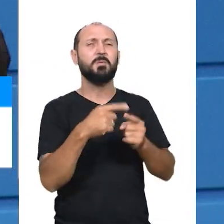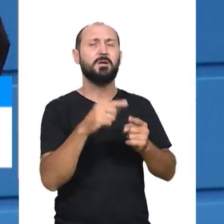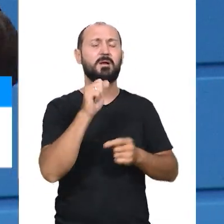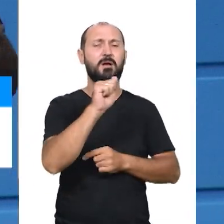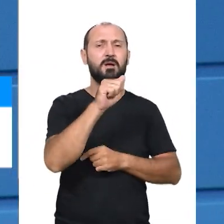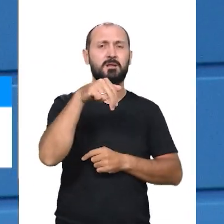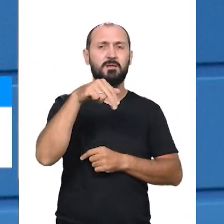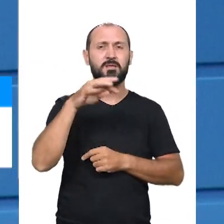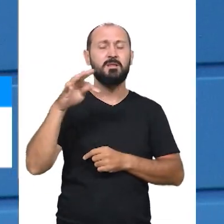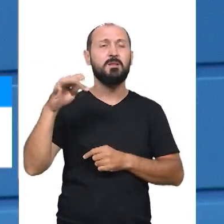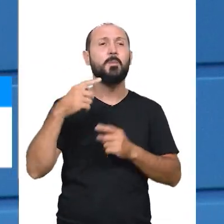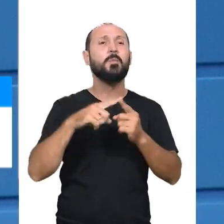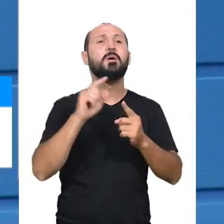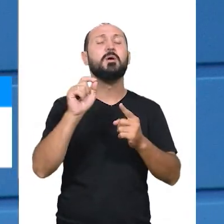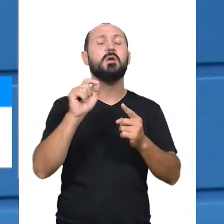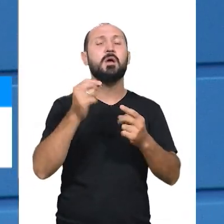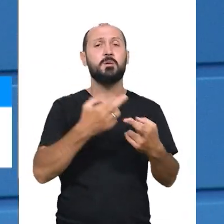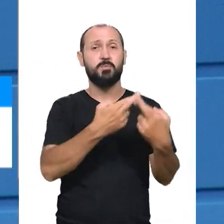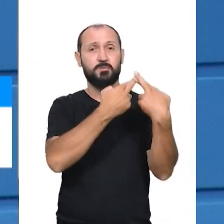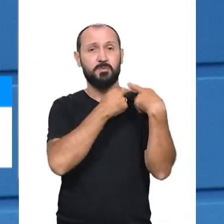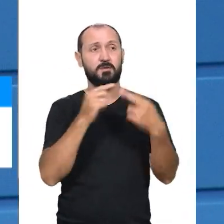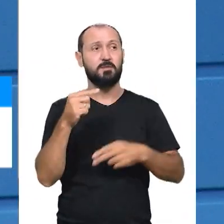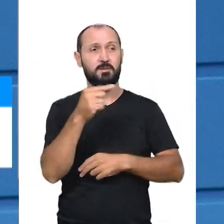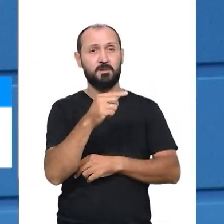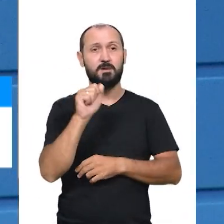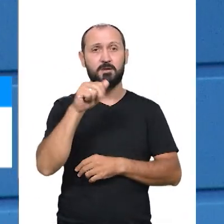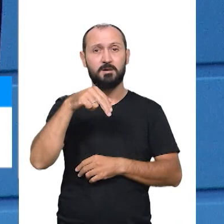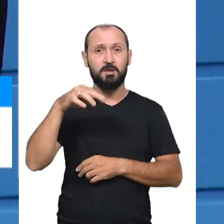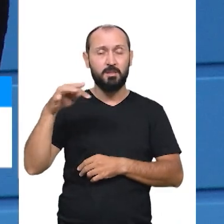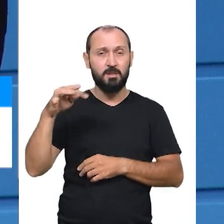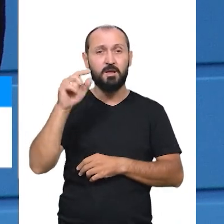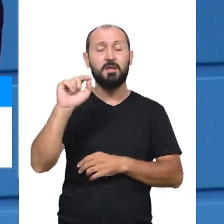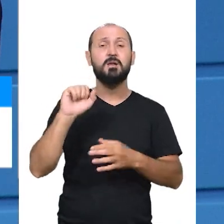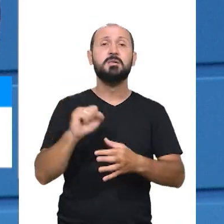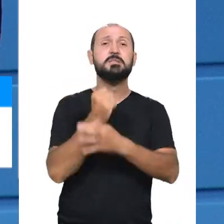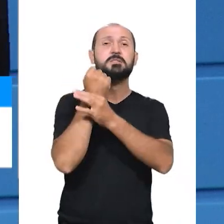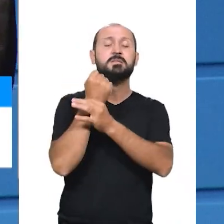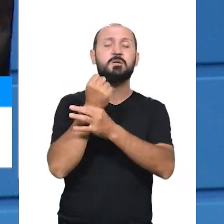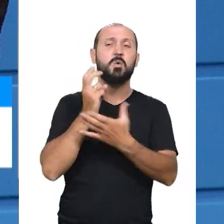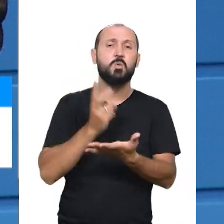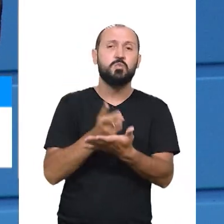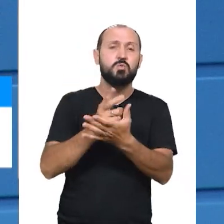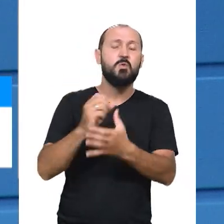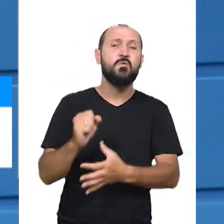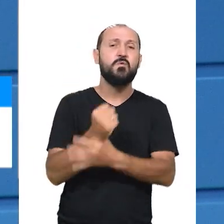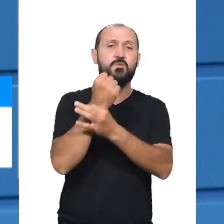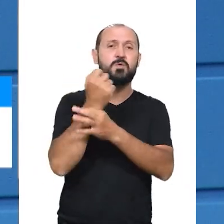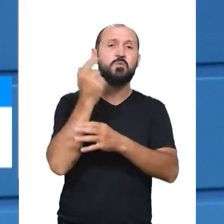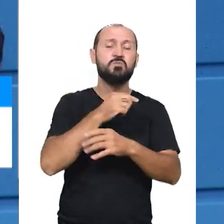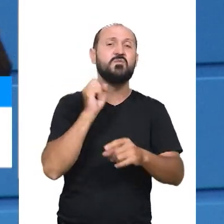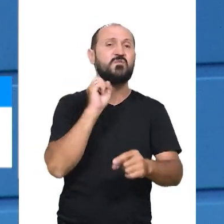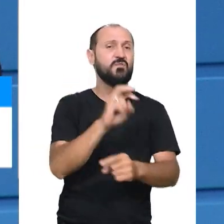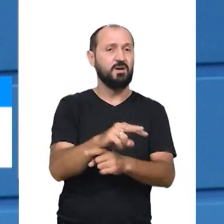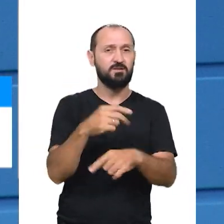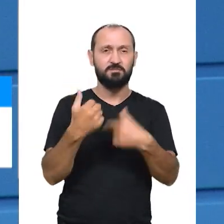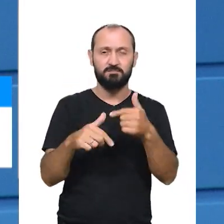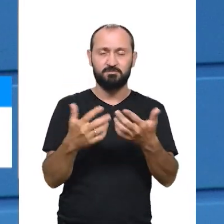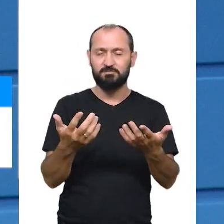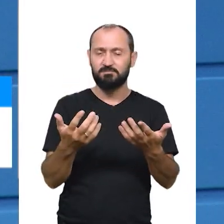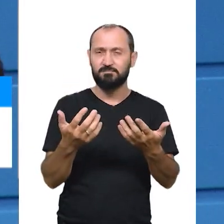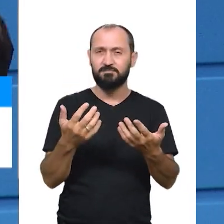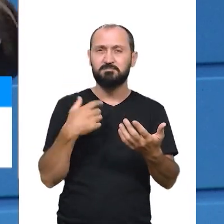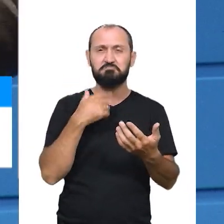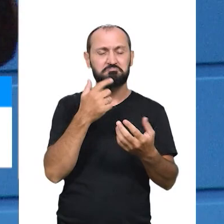agência reguladora, no caso da ANTT, porque a missão da ANTT é assegurar segurança, preservar vidas e gerar